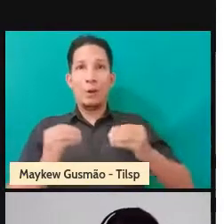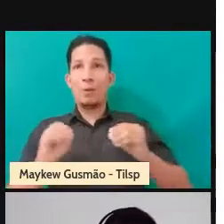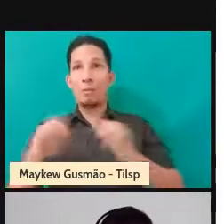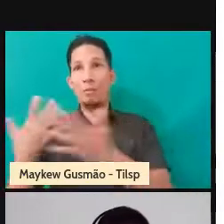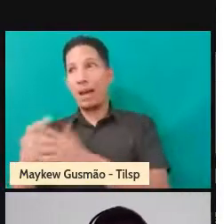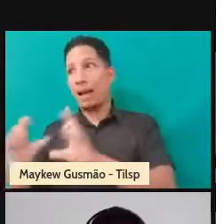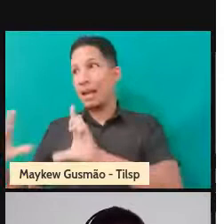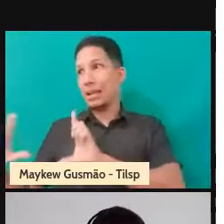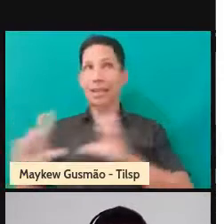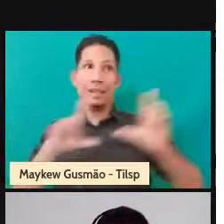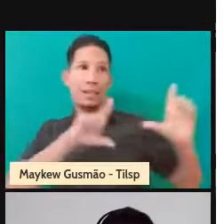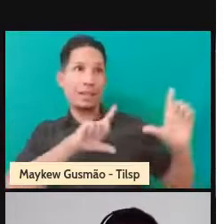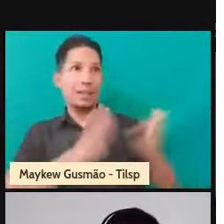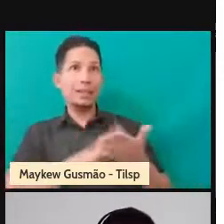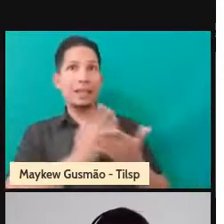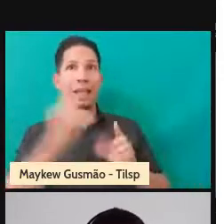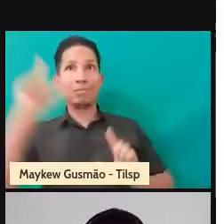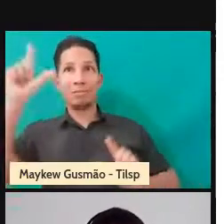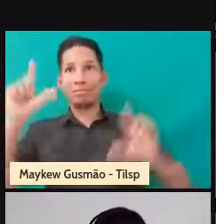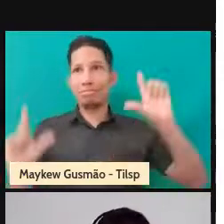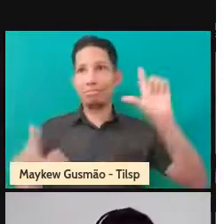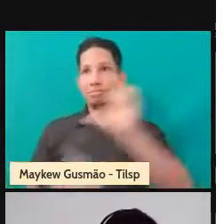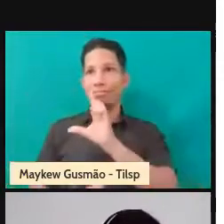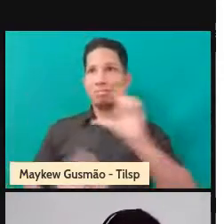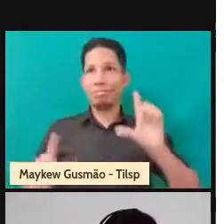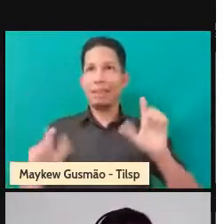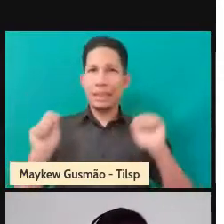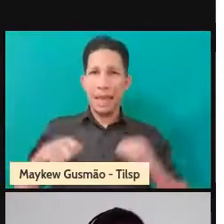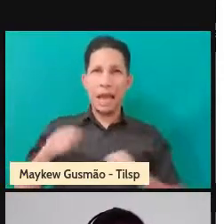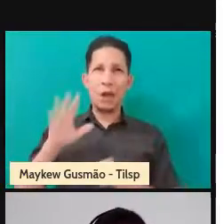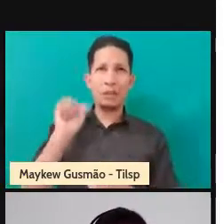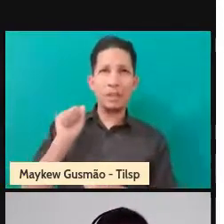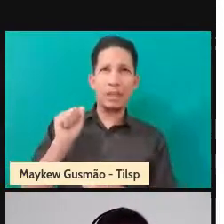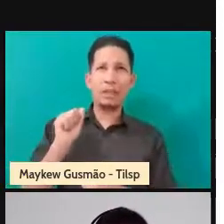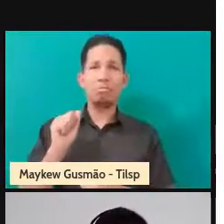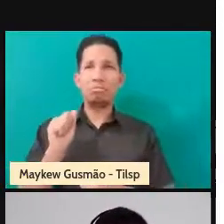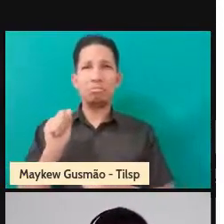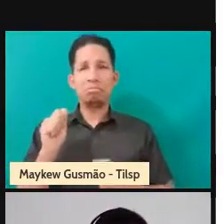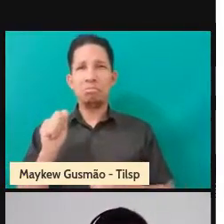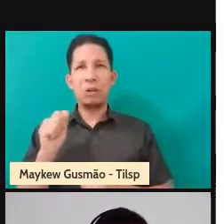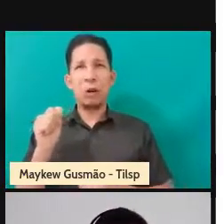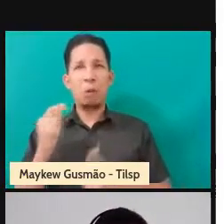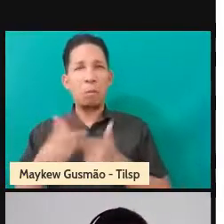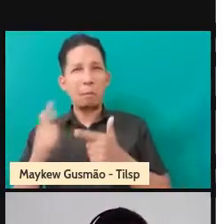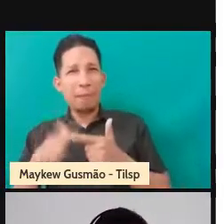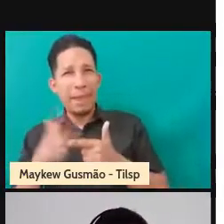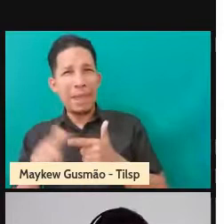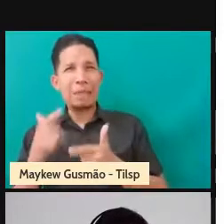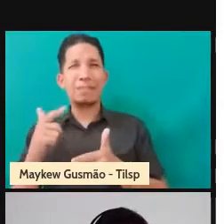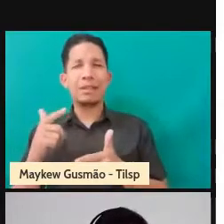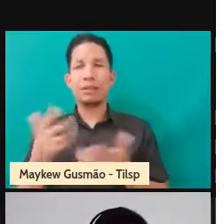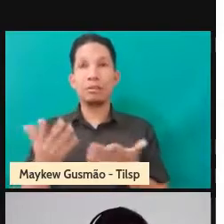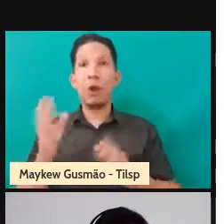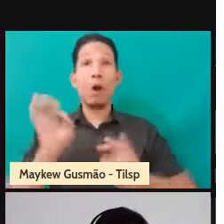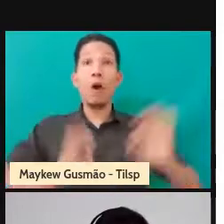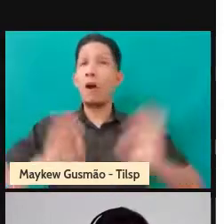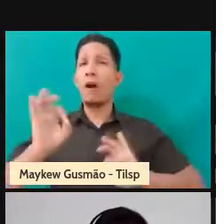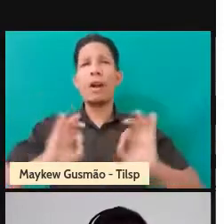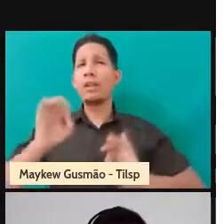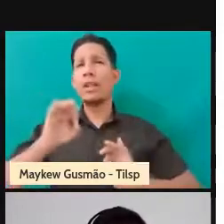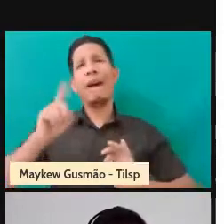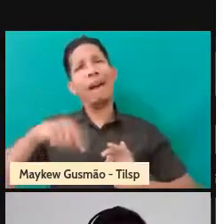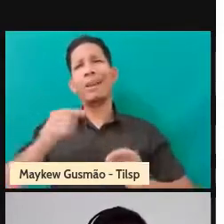Onde vai ficar o intérprete? E dá para escutar? Não dá? Então, a gente estava nessa organização que é puramente